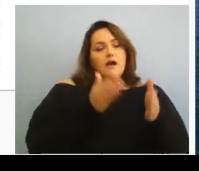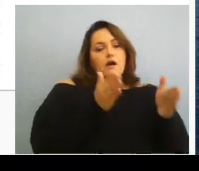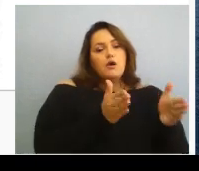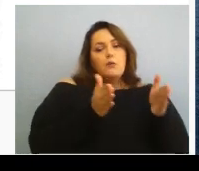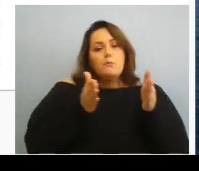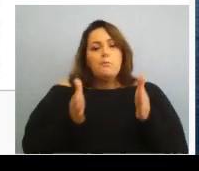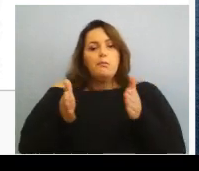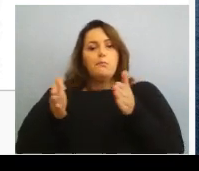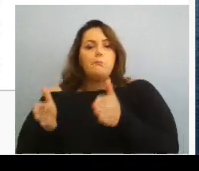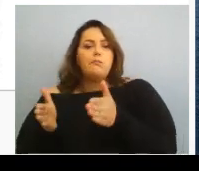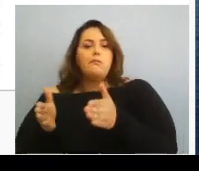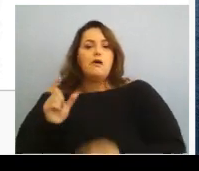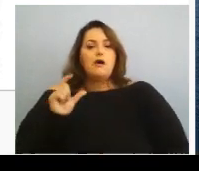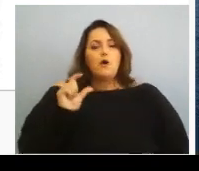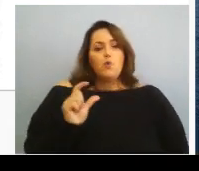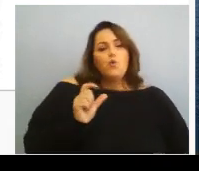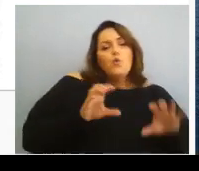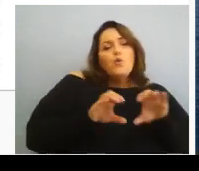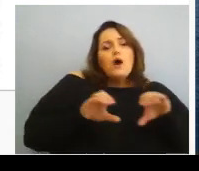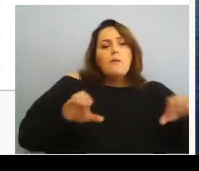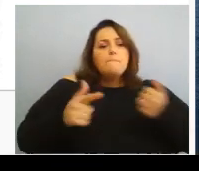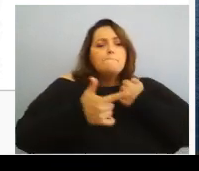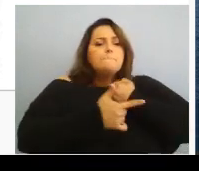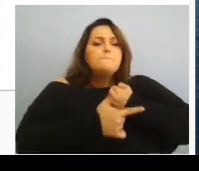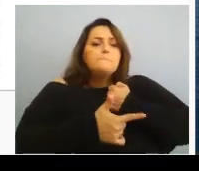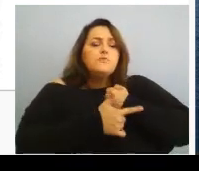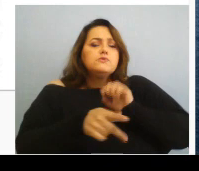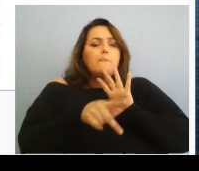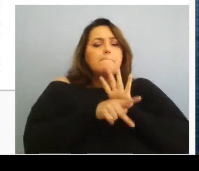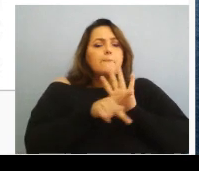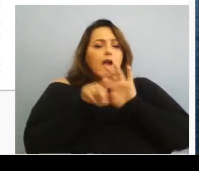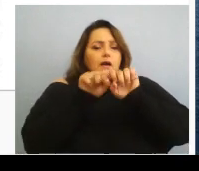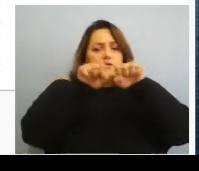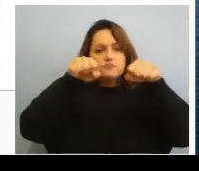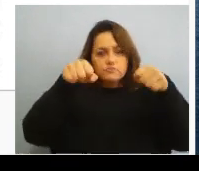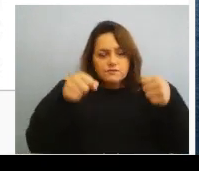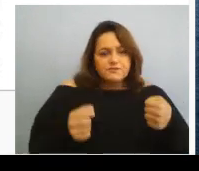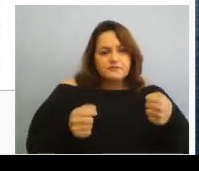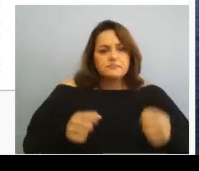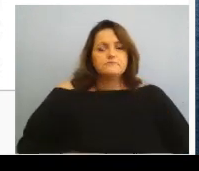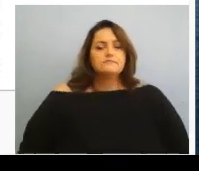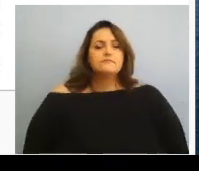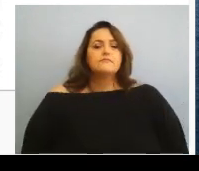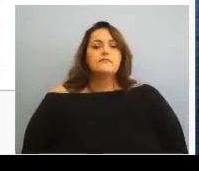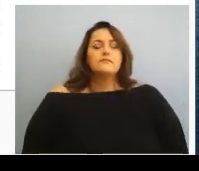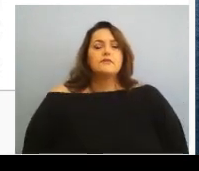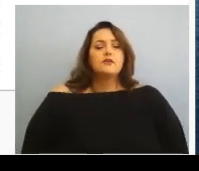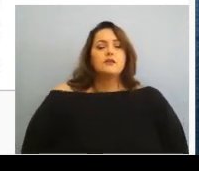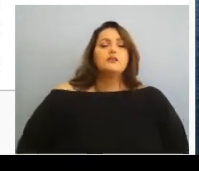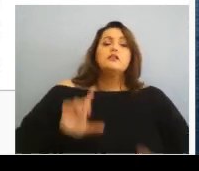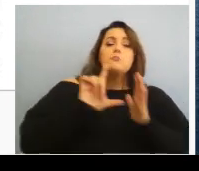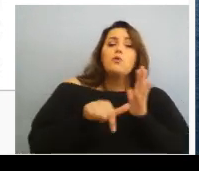módulos, cada módulo correspondente a um campo, a uma das funcionalidades, ou algumas das funcionalidades. Em seguida, você